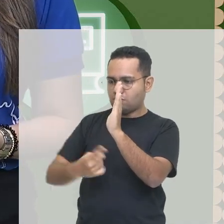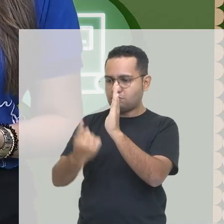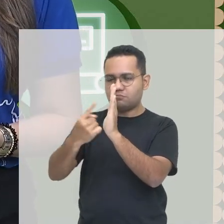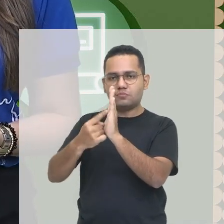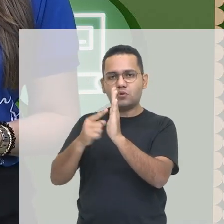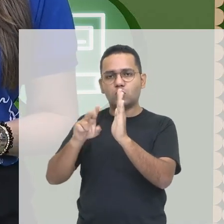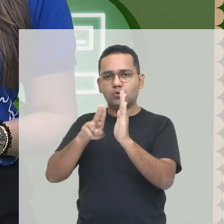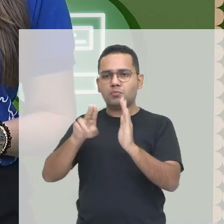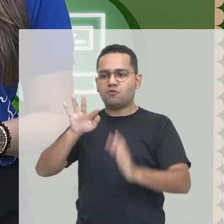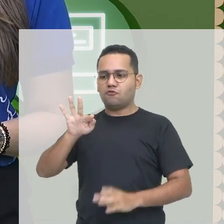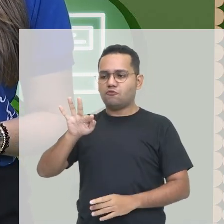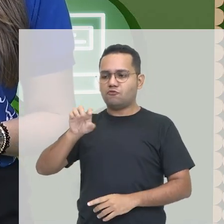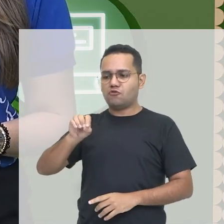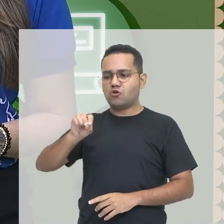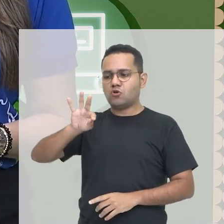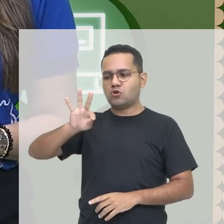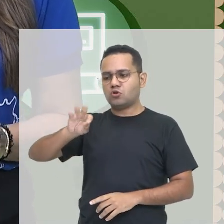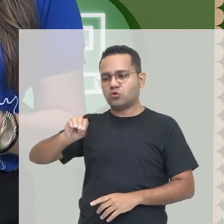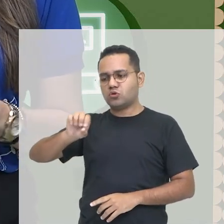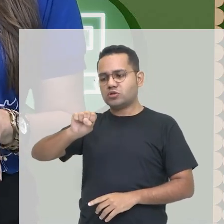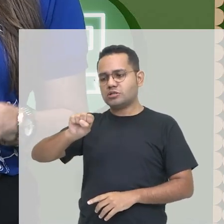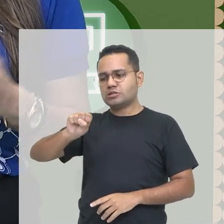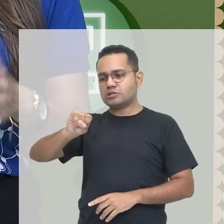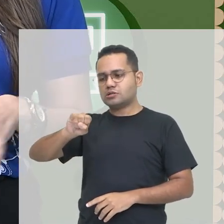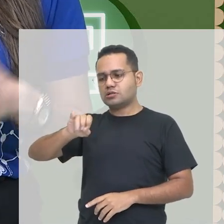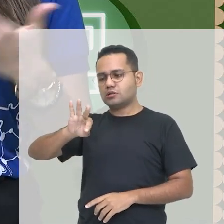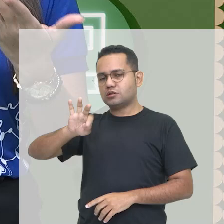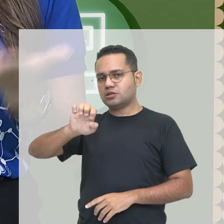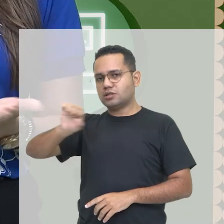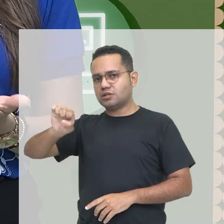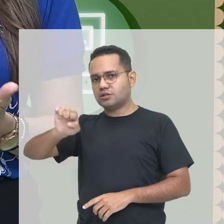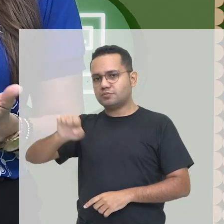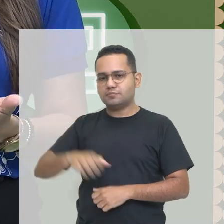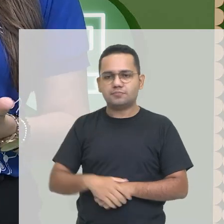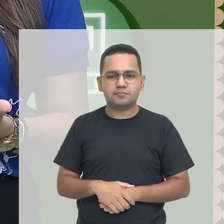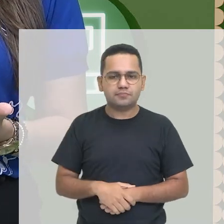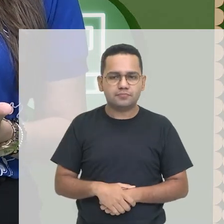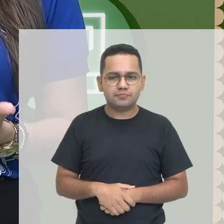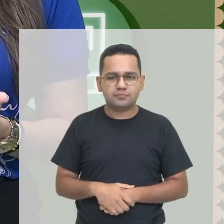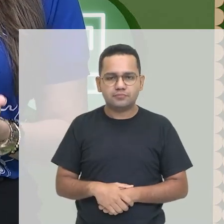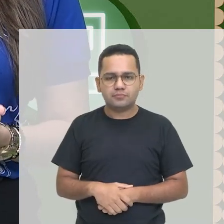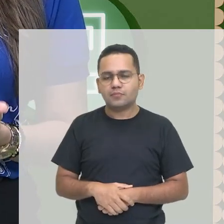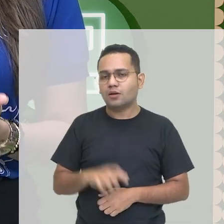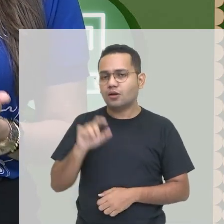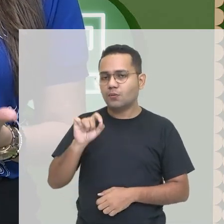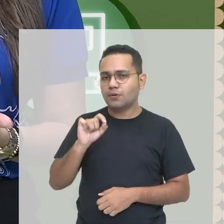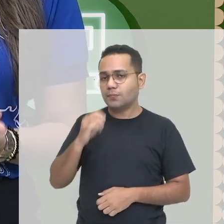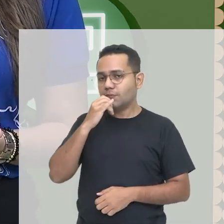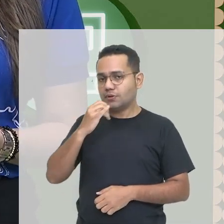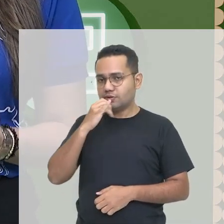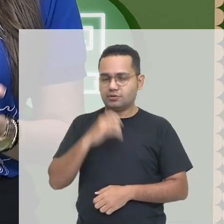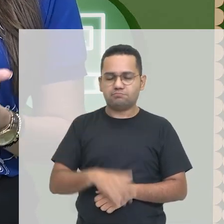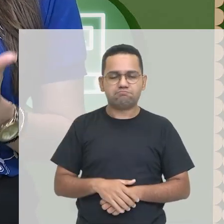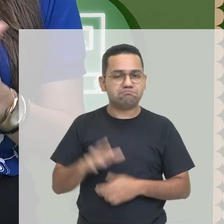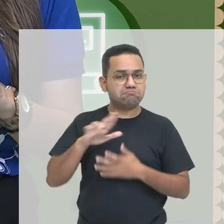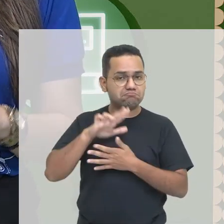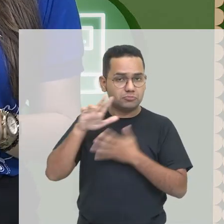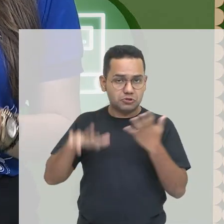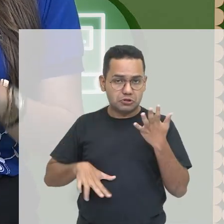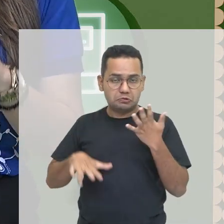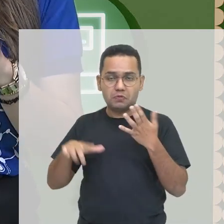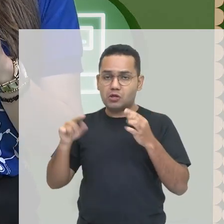certeza vocês já ouviram falar em fotossíntese, que é a reação pela qual esses seres autotróficos,